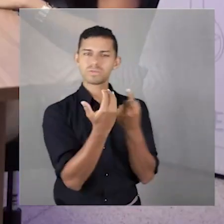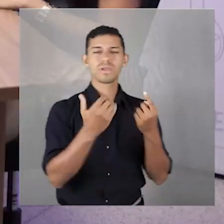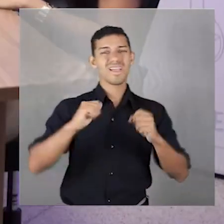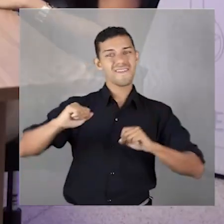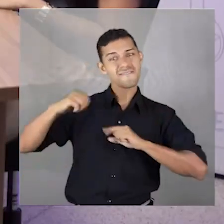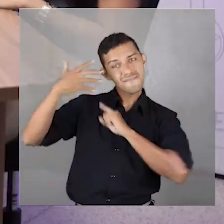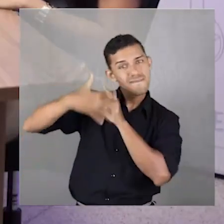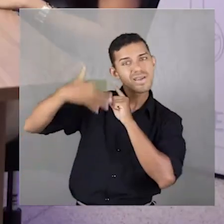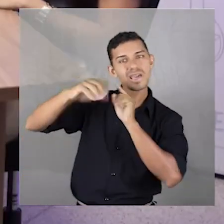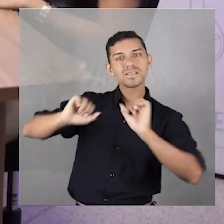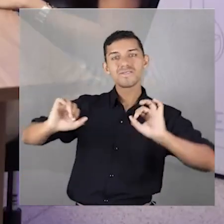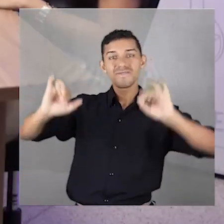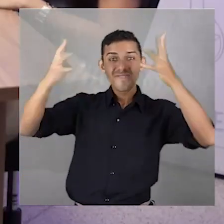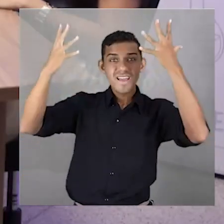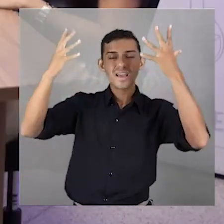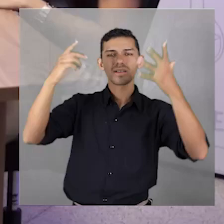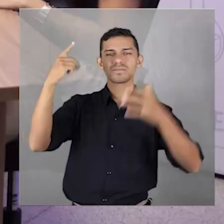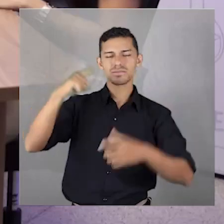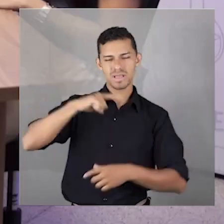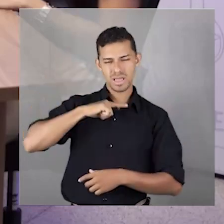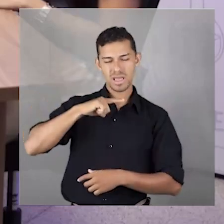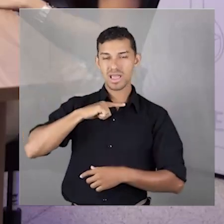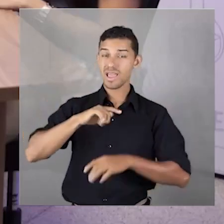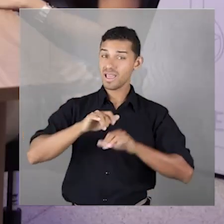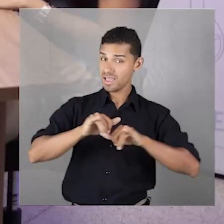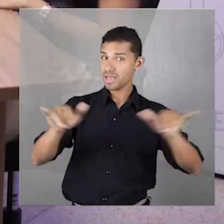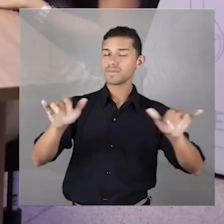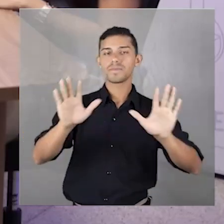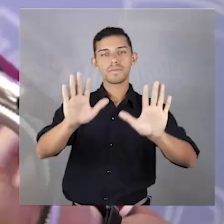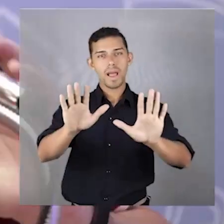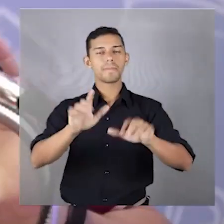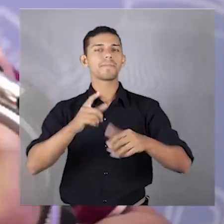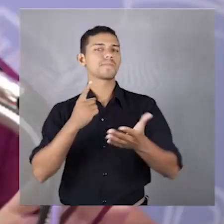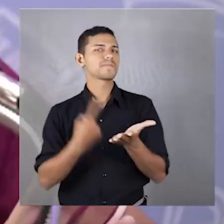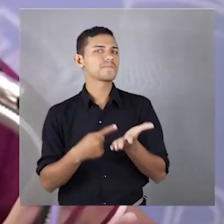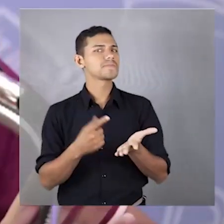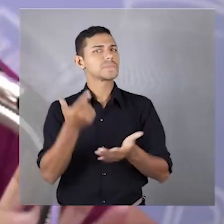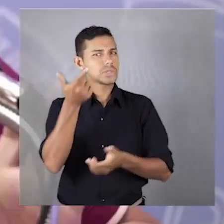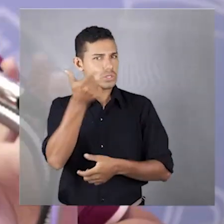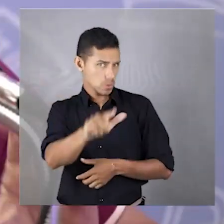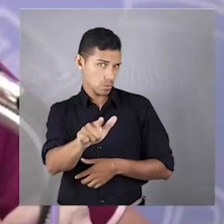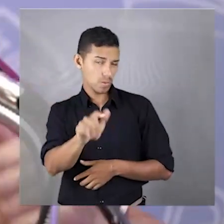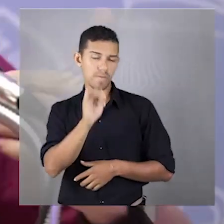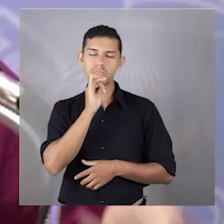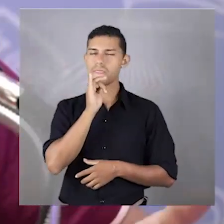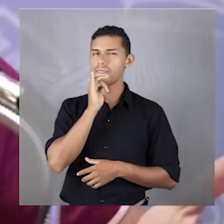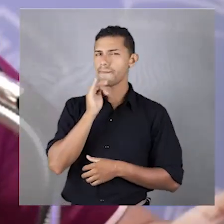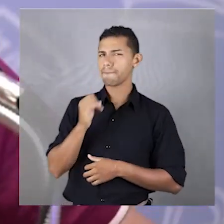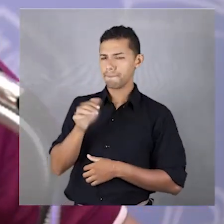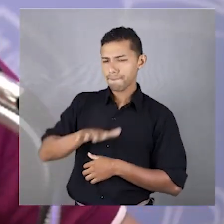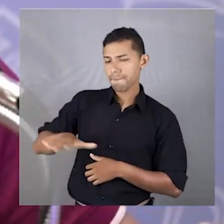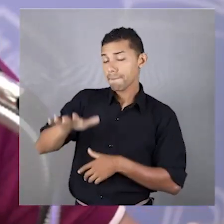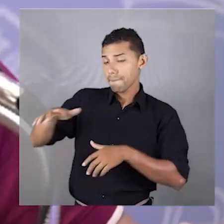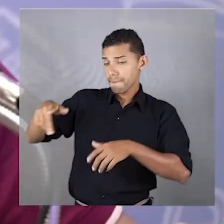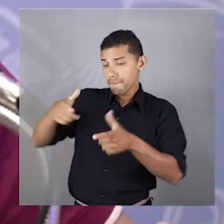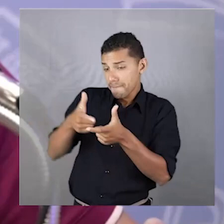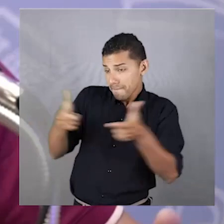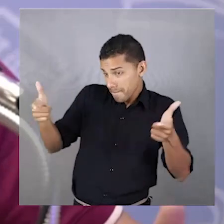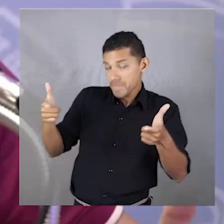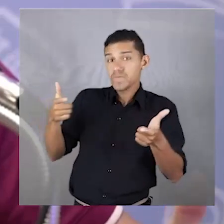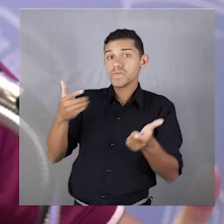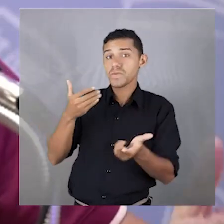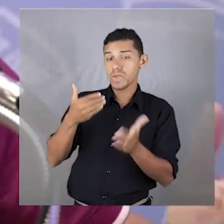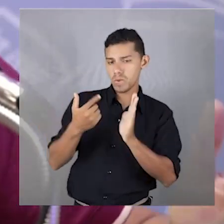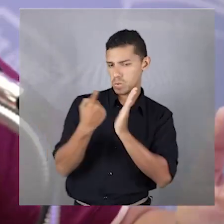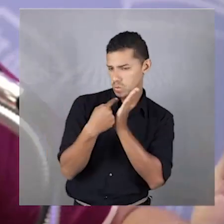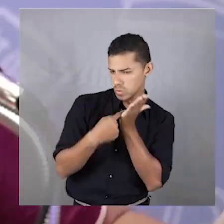acontecem nesses espaços, né? Então, é importante destacar esse tipo de coisa. Agora, mais uma vez, para os espaços que exigem uma maior demanda, e